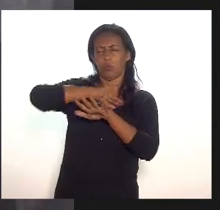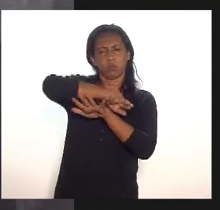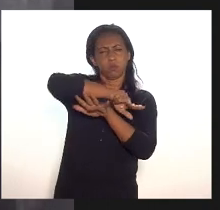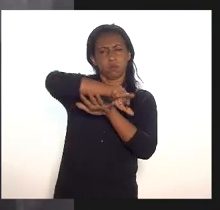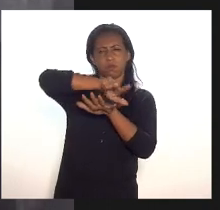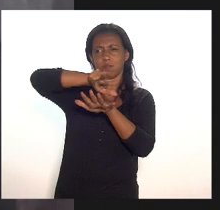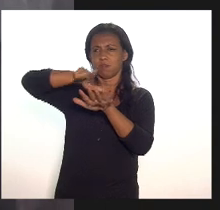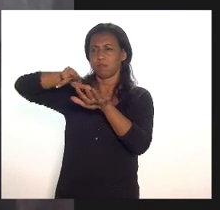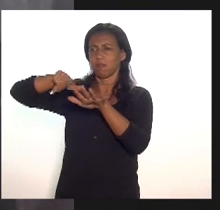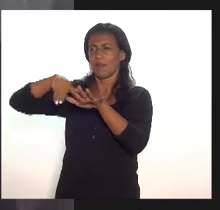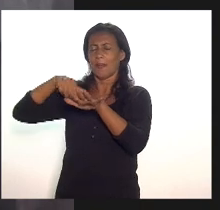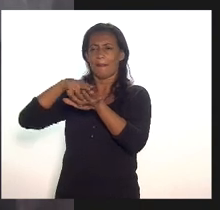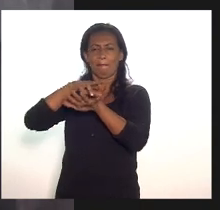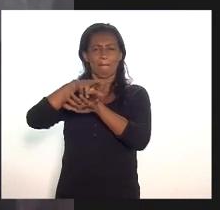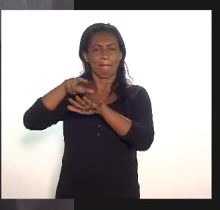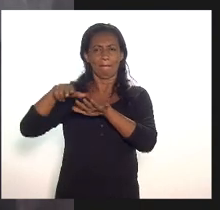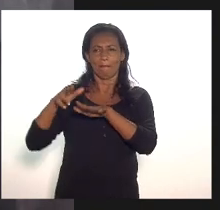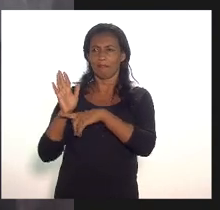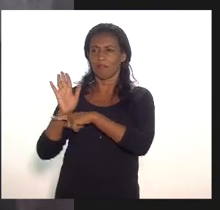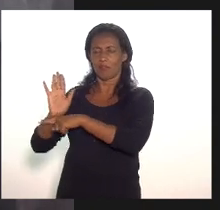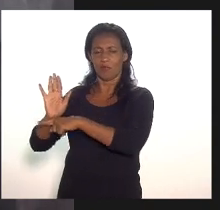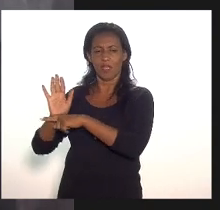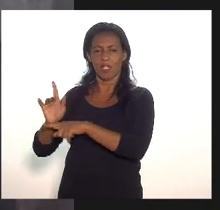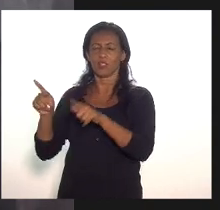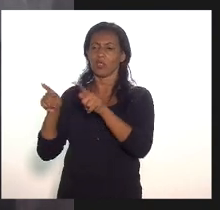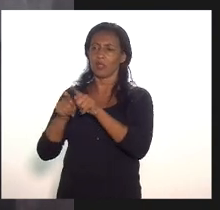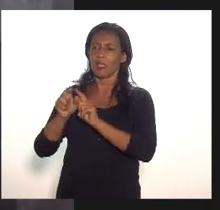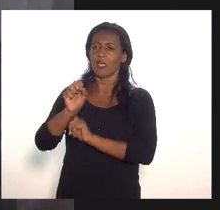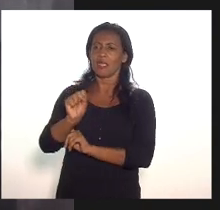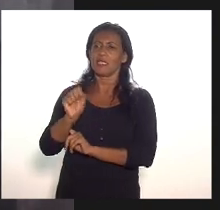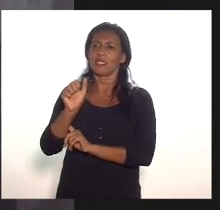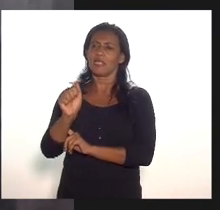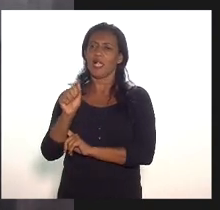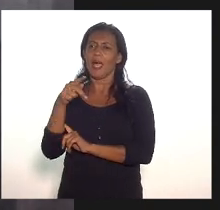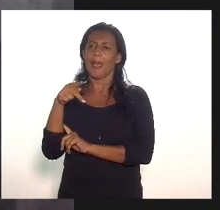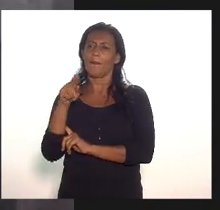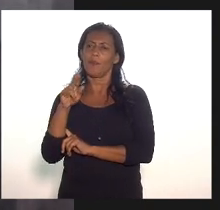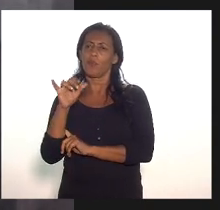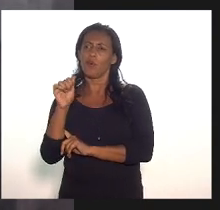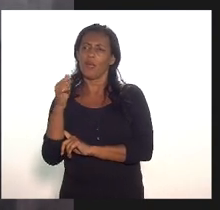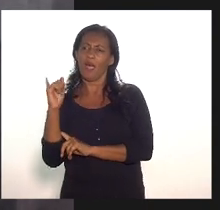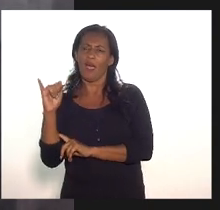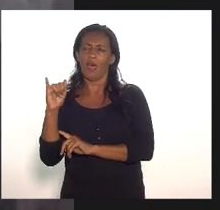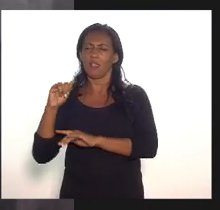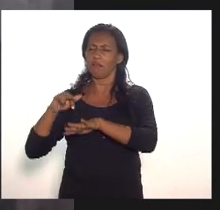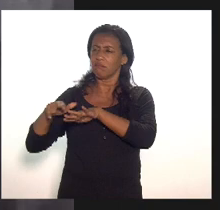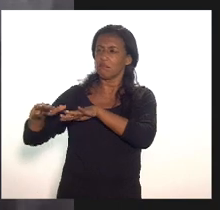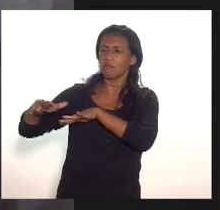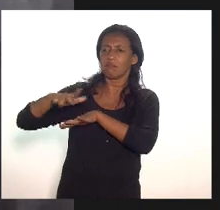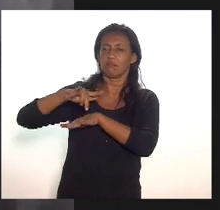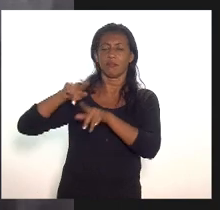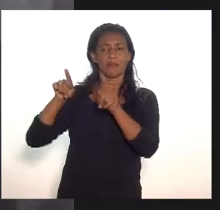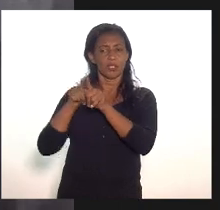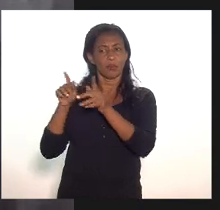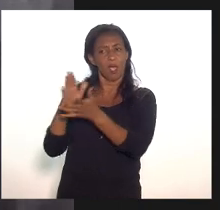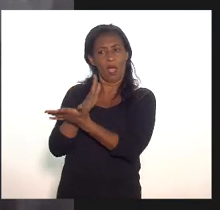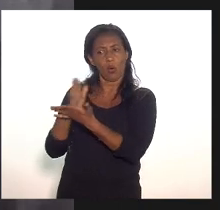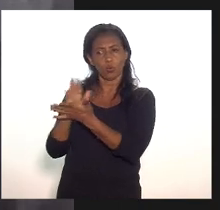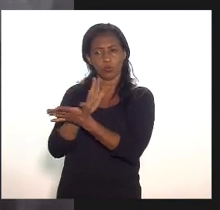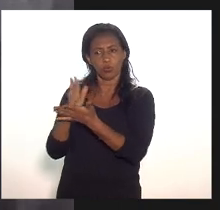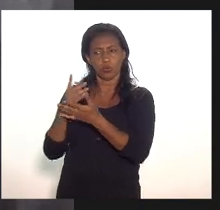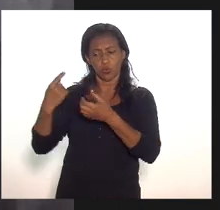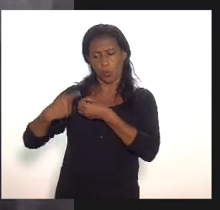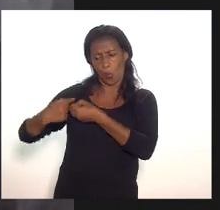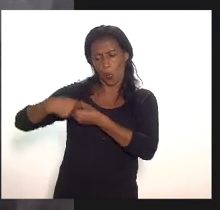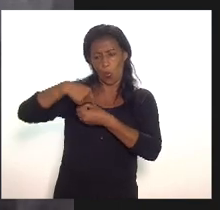Alferes, Miguel Pereira, mas também Sapucaia, São José do Vale do Rio Preto, mas também alguns